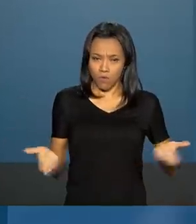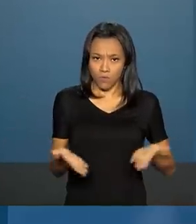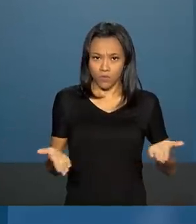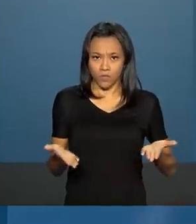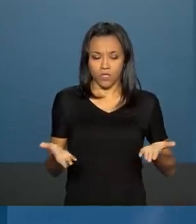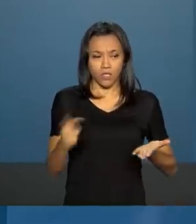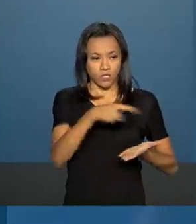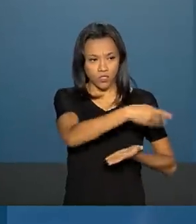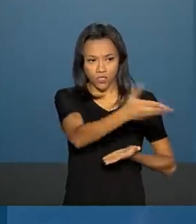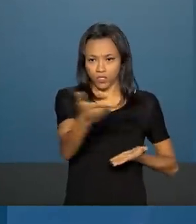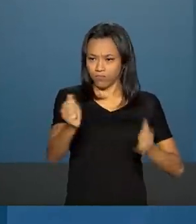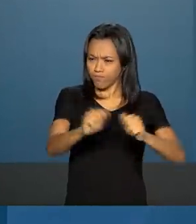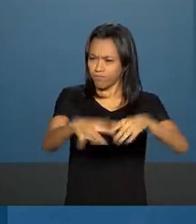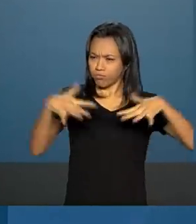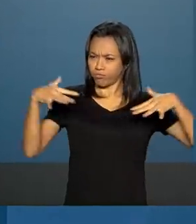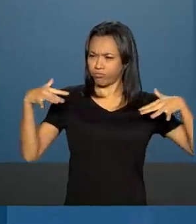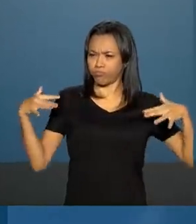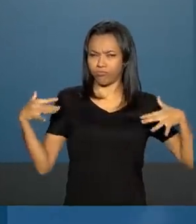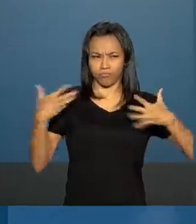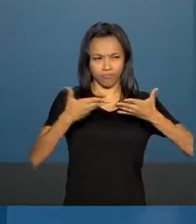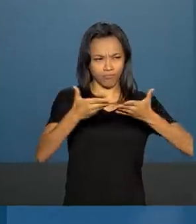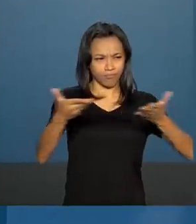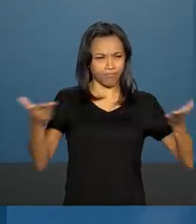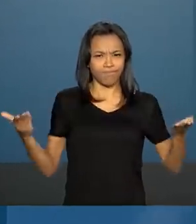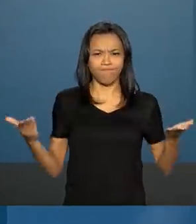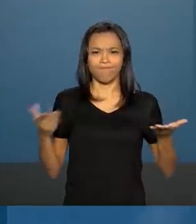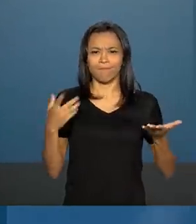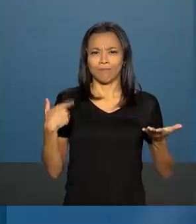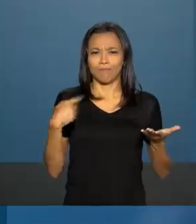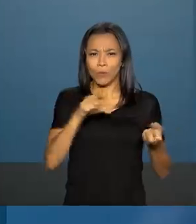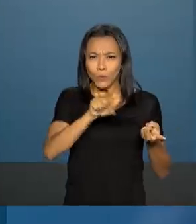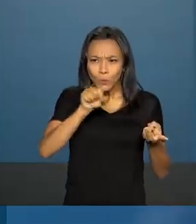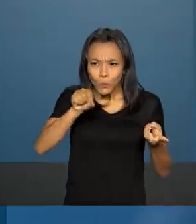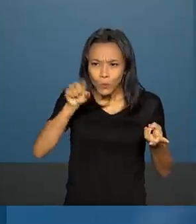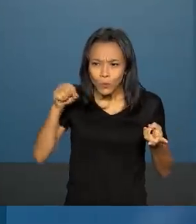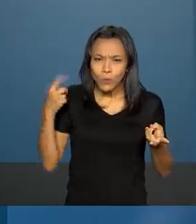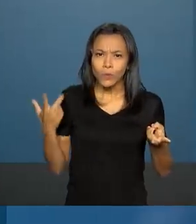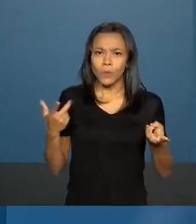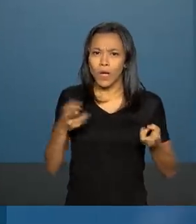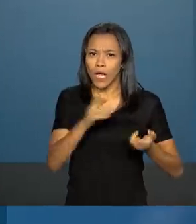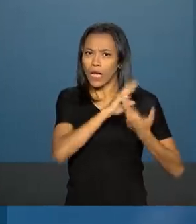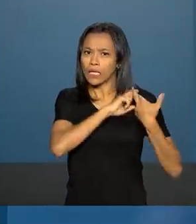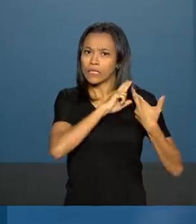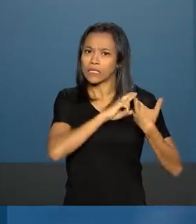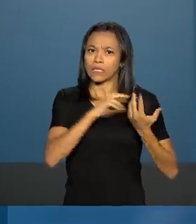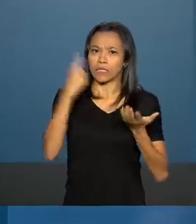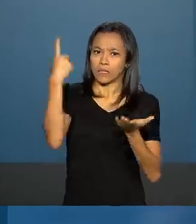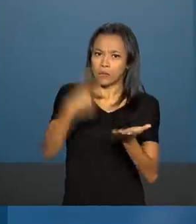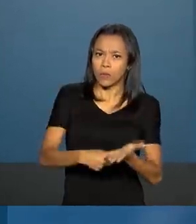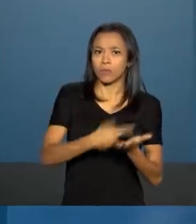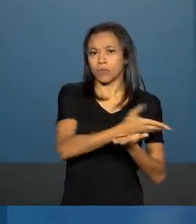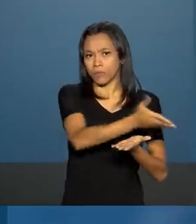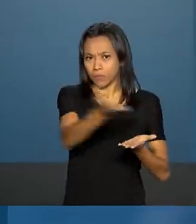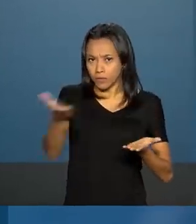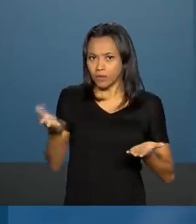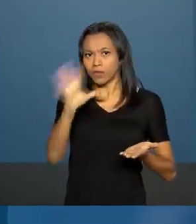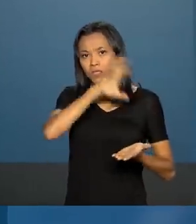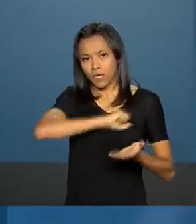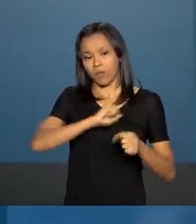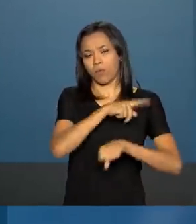dirigir a uma plateia tão seleta, tão responsável, tão